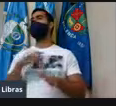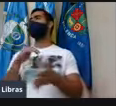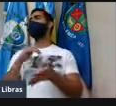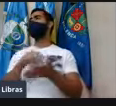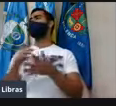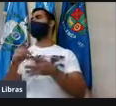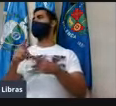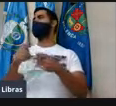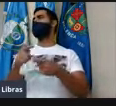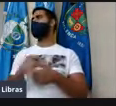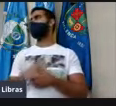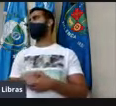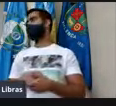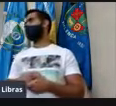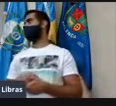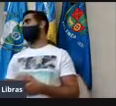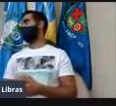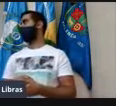de Administração.